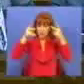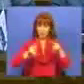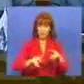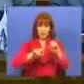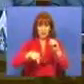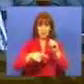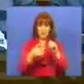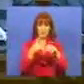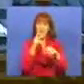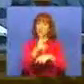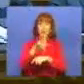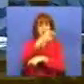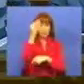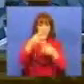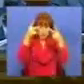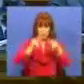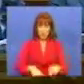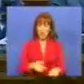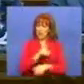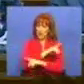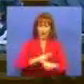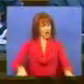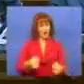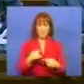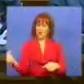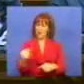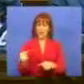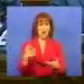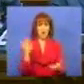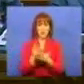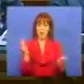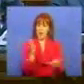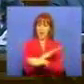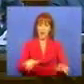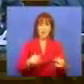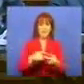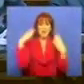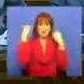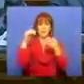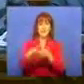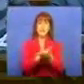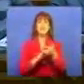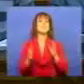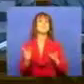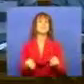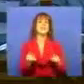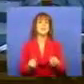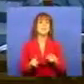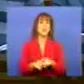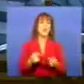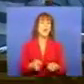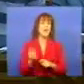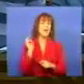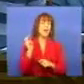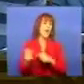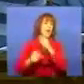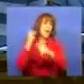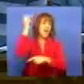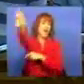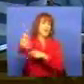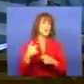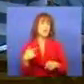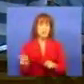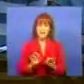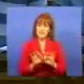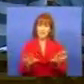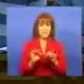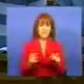2%. Para erradicarmos o insucesso escolar ao nível do ensino básico, precisamos de 60 anos, mais ou menos o